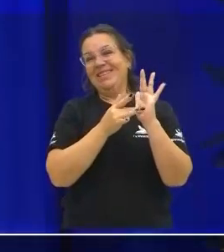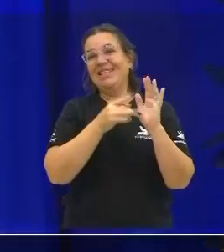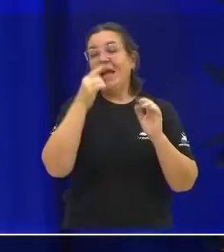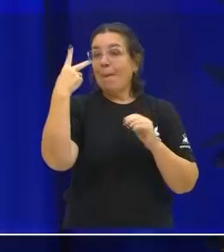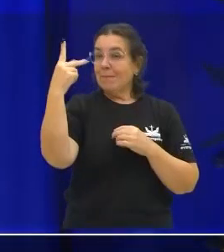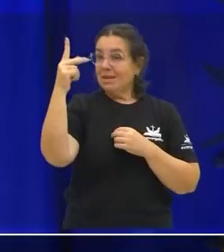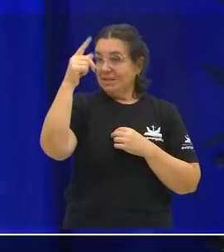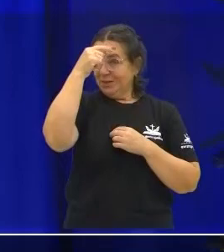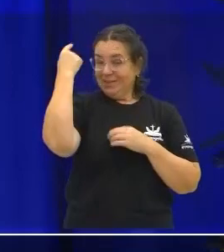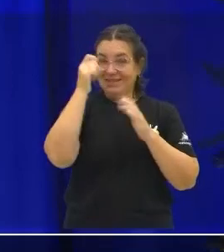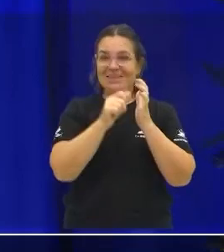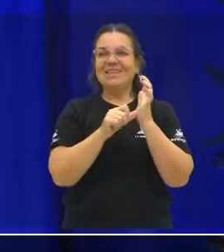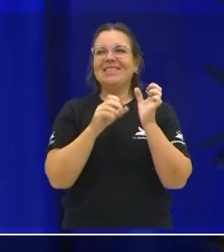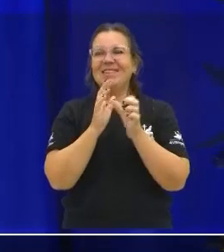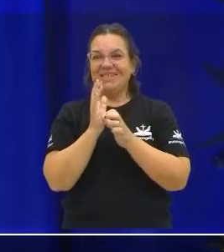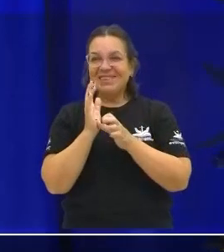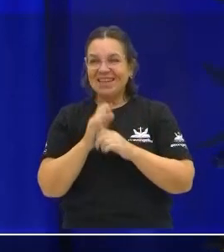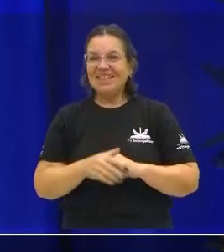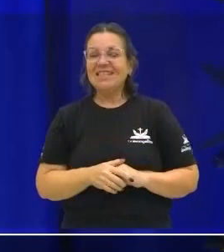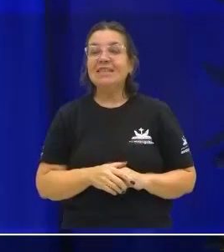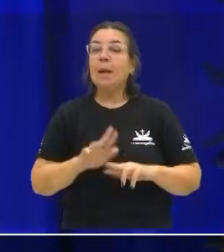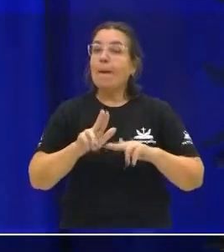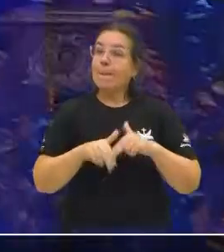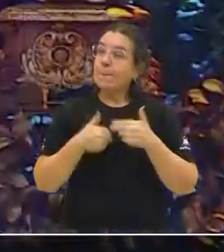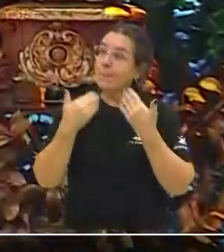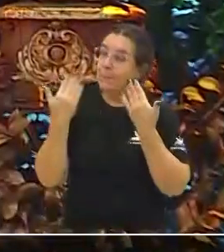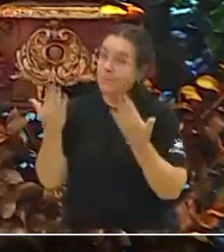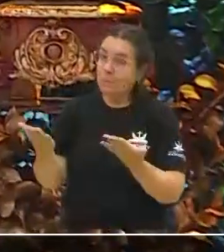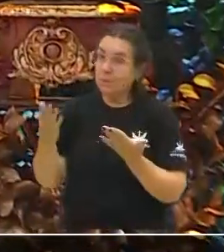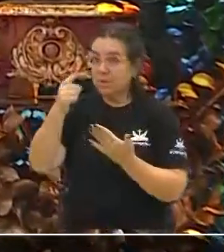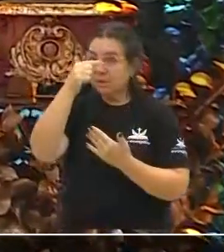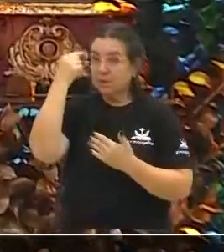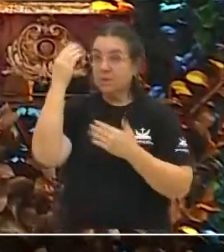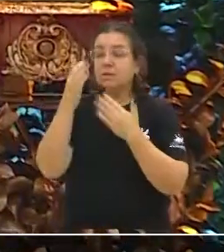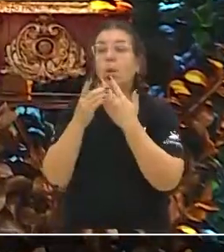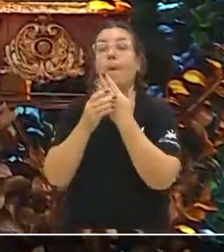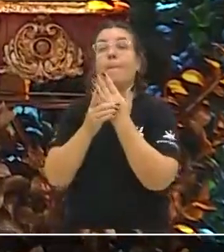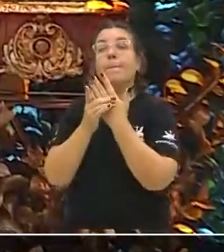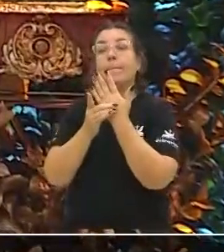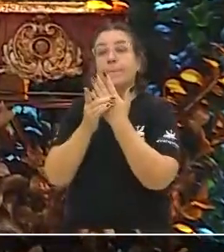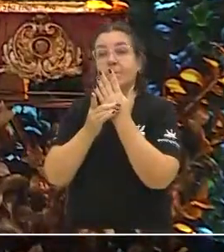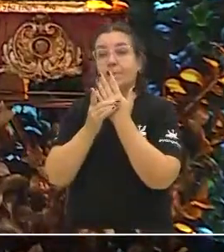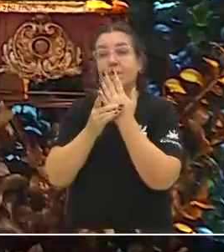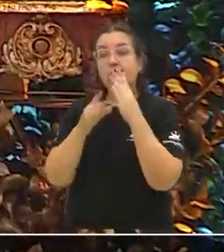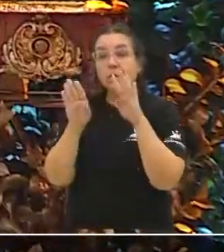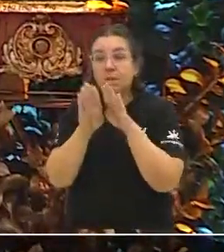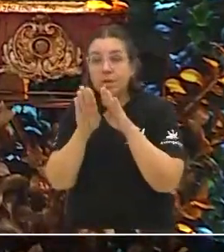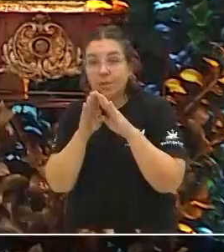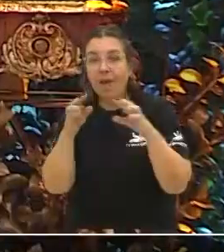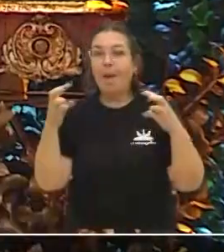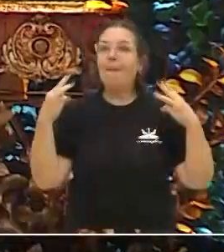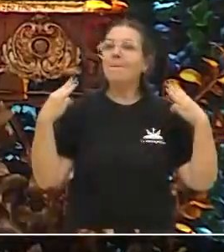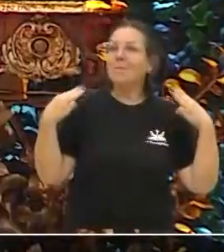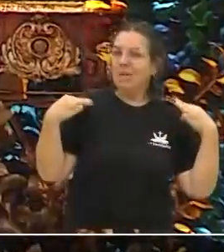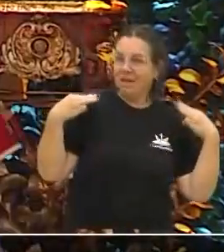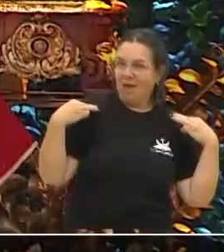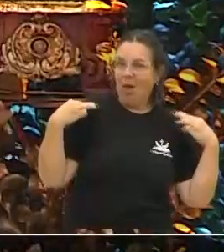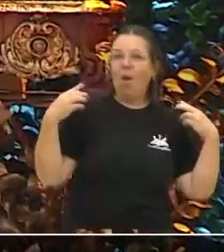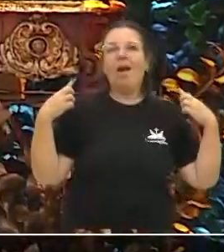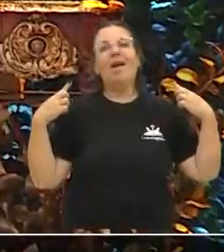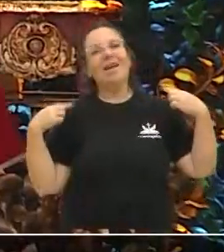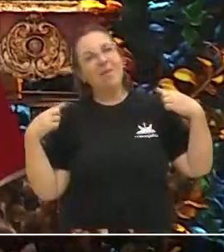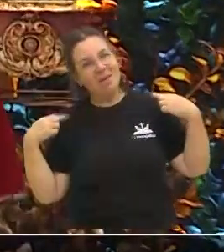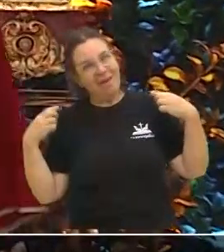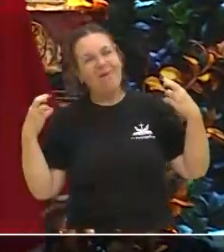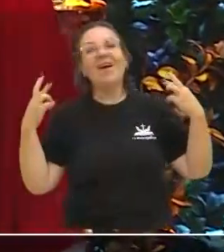pelas tuas santas chagas, por intercessão de São Pio e pelos arcanjos Miguel, Gabriel,